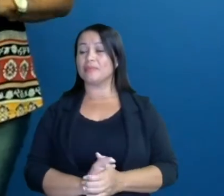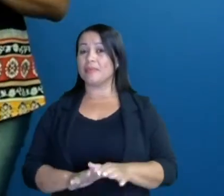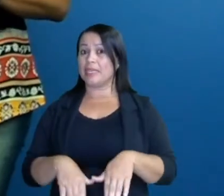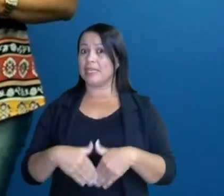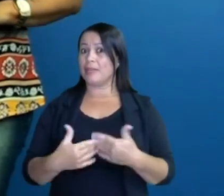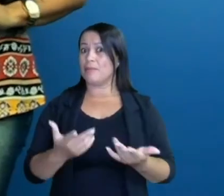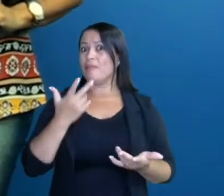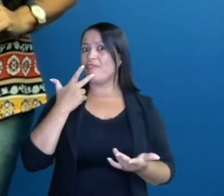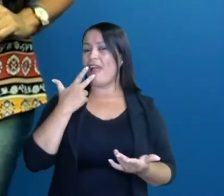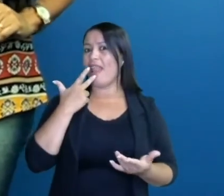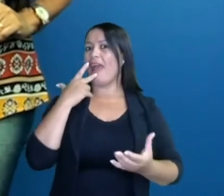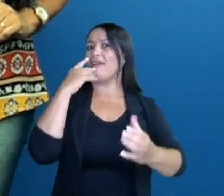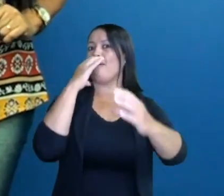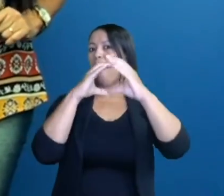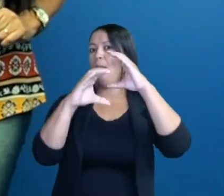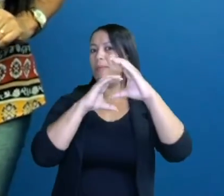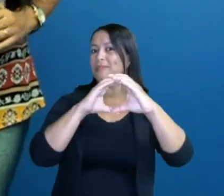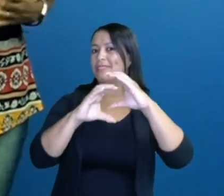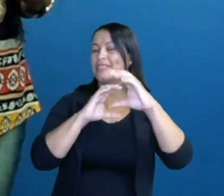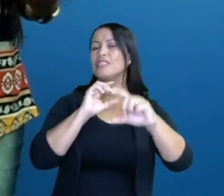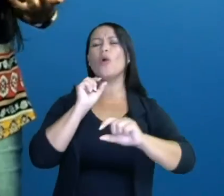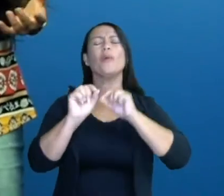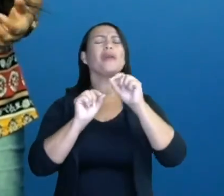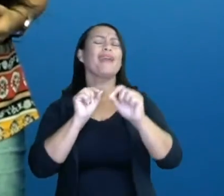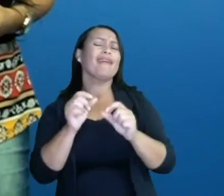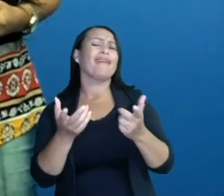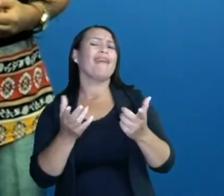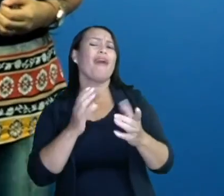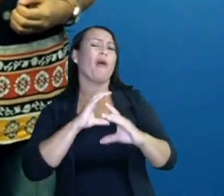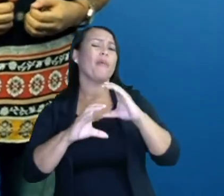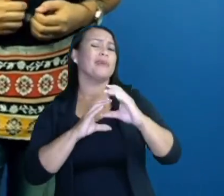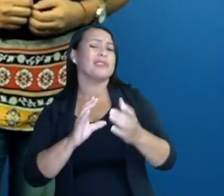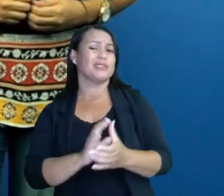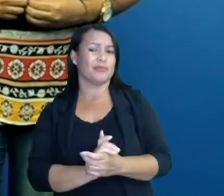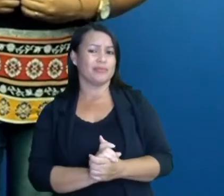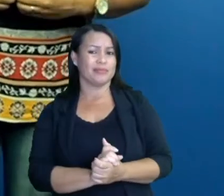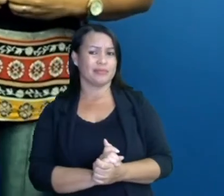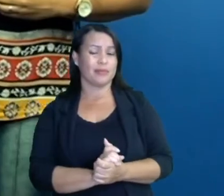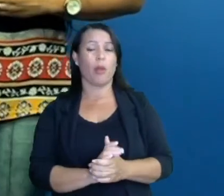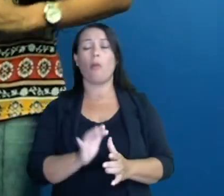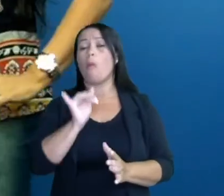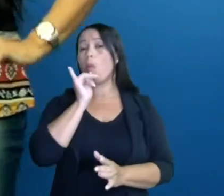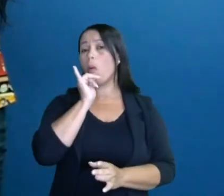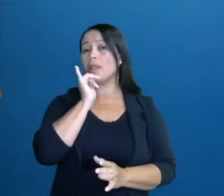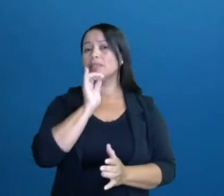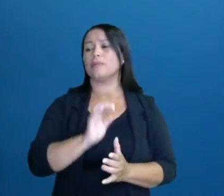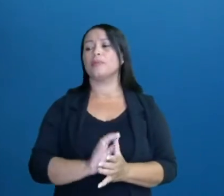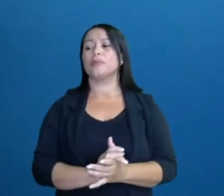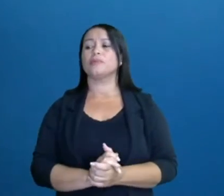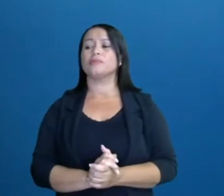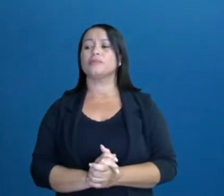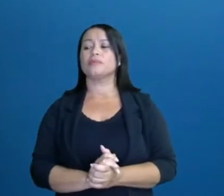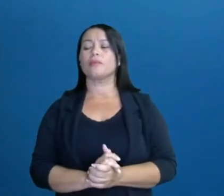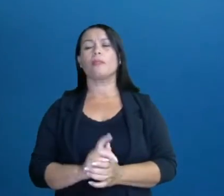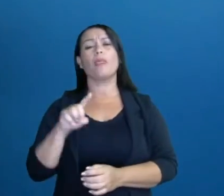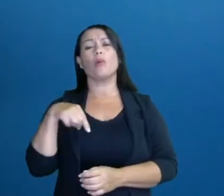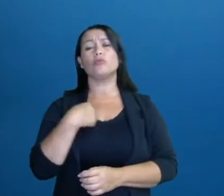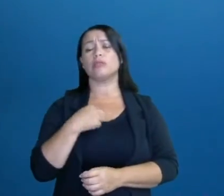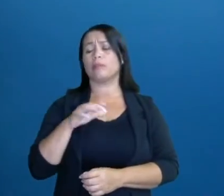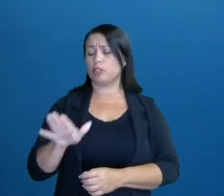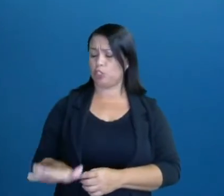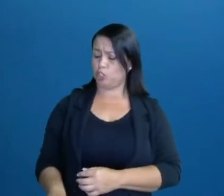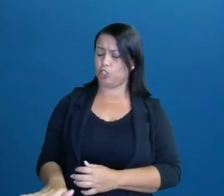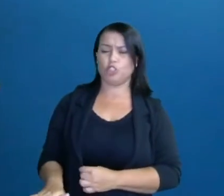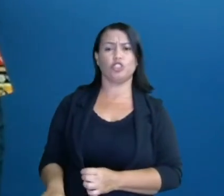E por falar em comunicação, o que é isso, comunicação? Por exemplo, minha gente, quando a gente é pequenininho